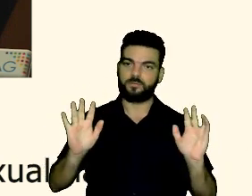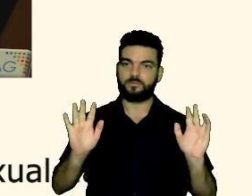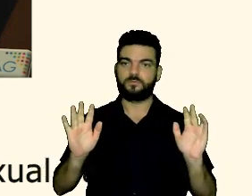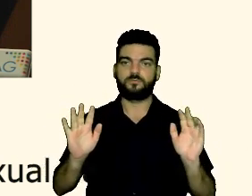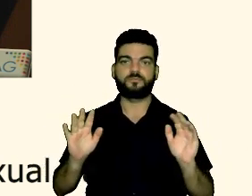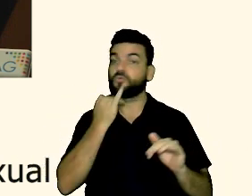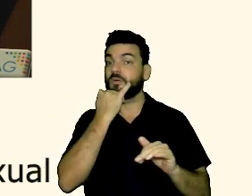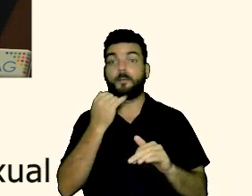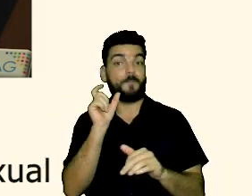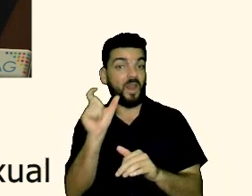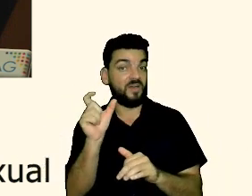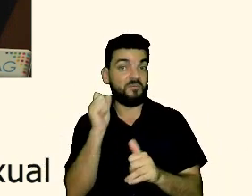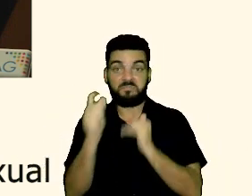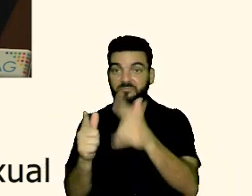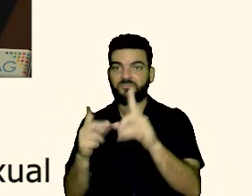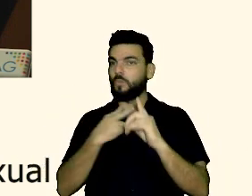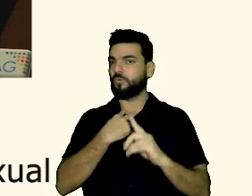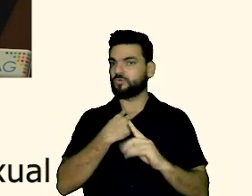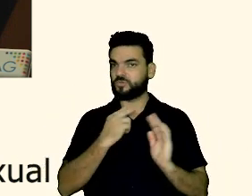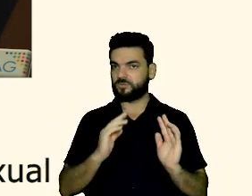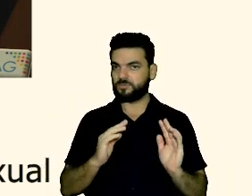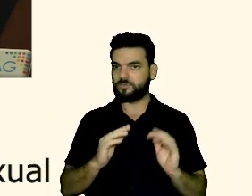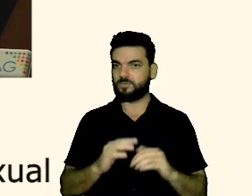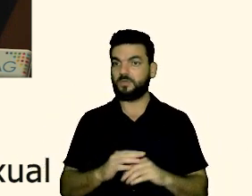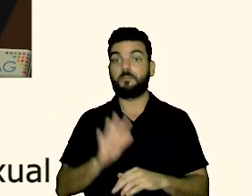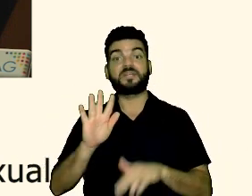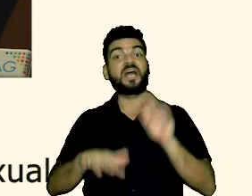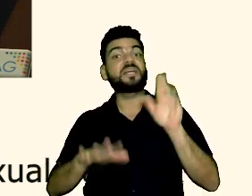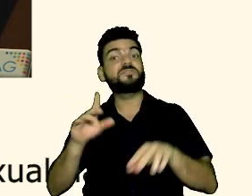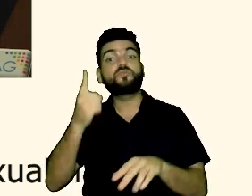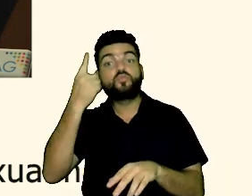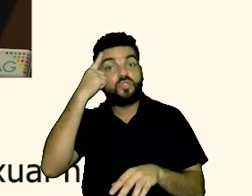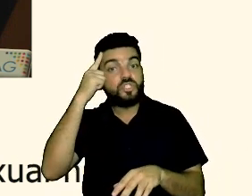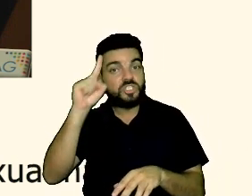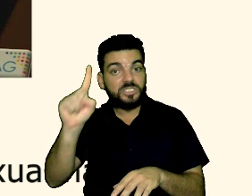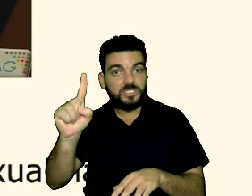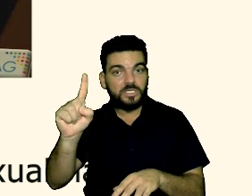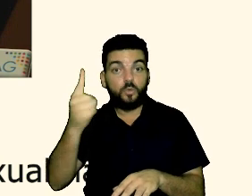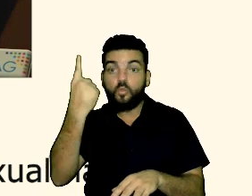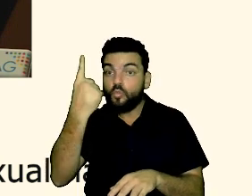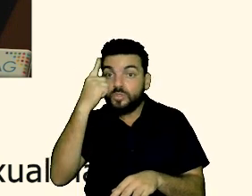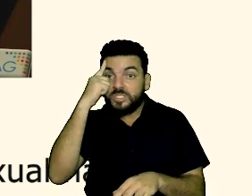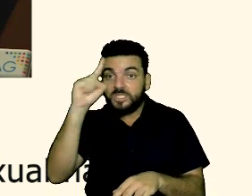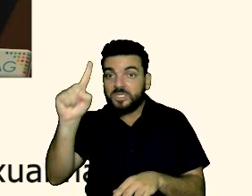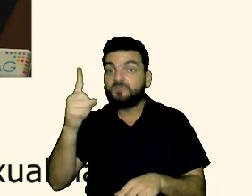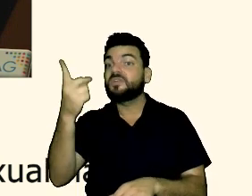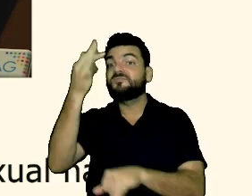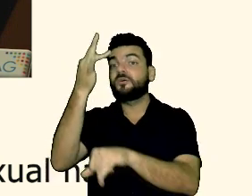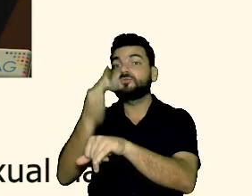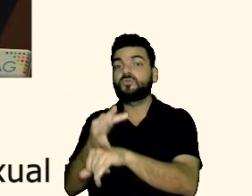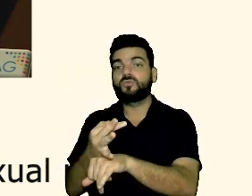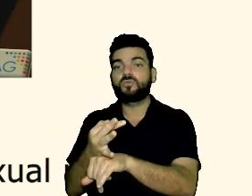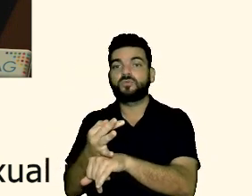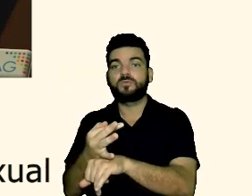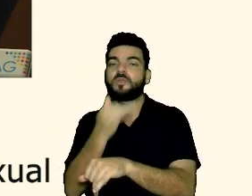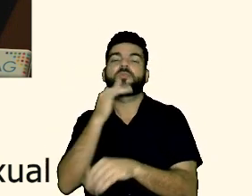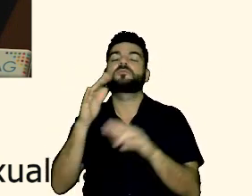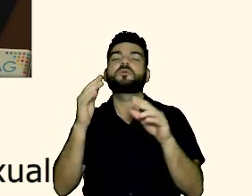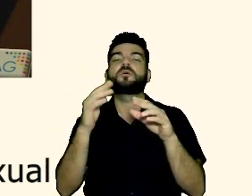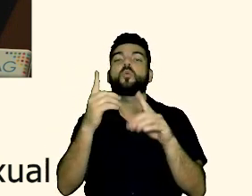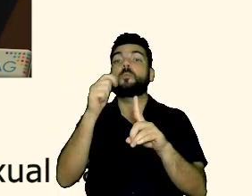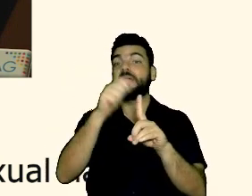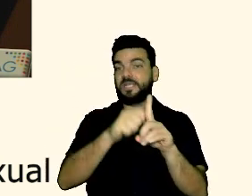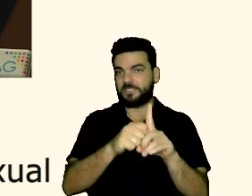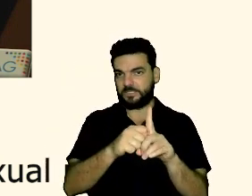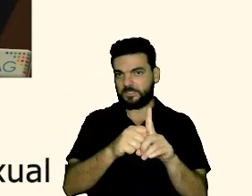que tem 20 dias, fulano, você faltou em 8. Isso me deixa numa situação um pouco vulnerável aqui no meu trabalho. Eu não sei se posso